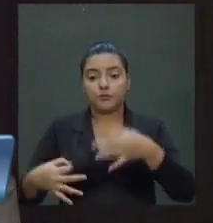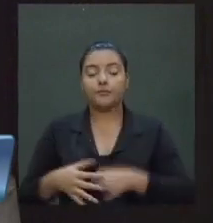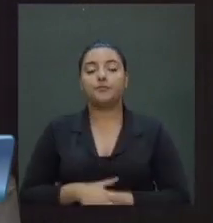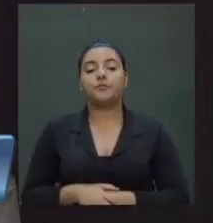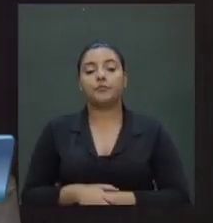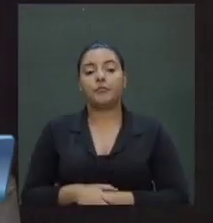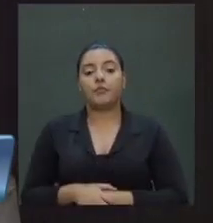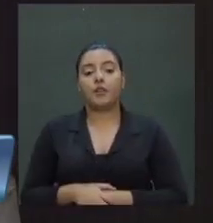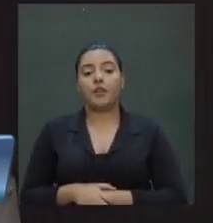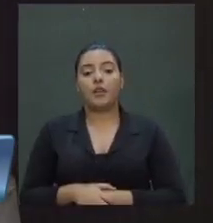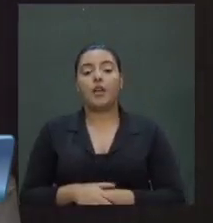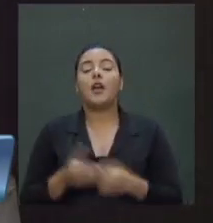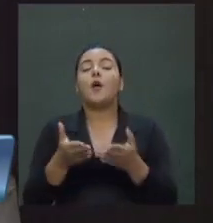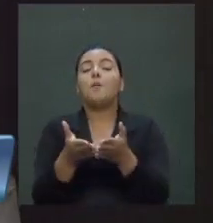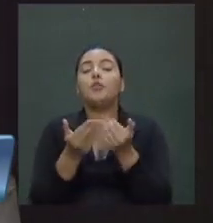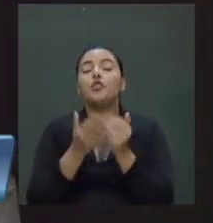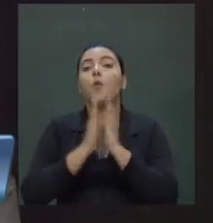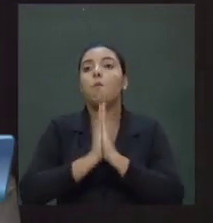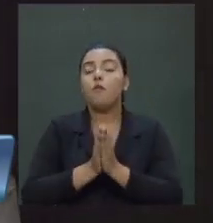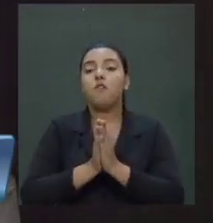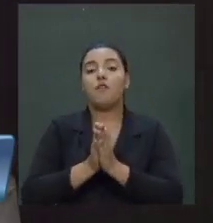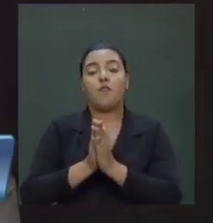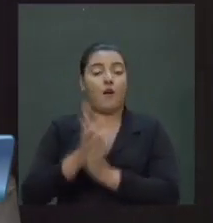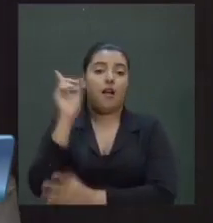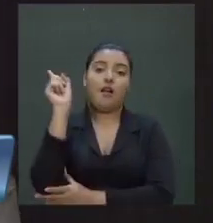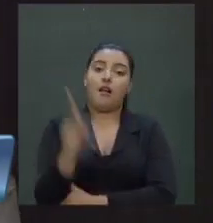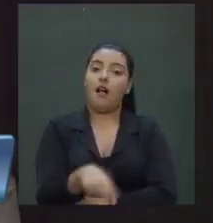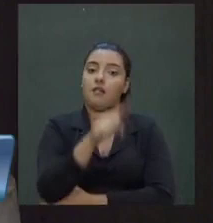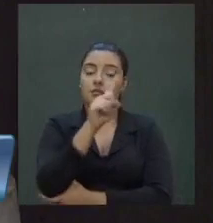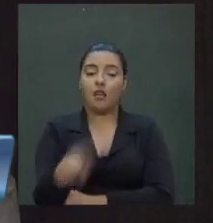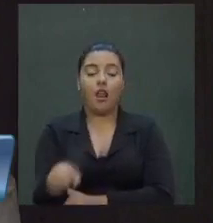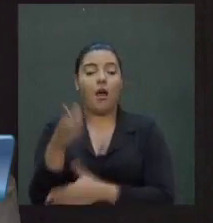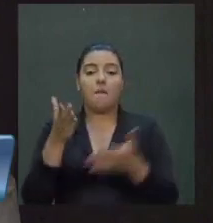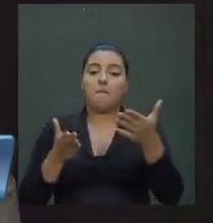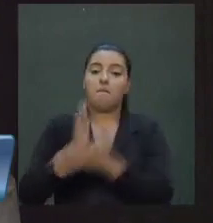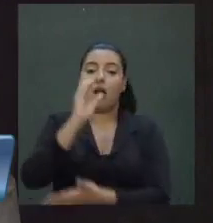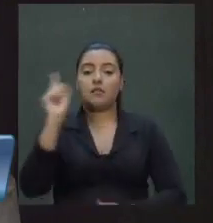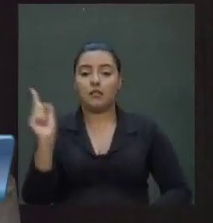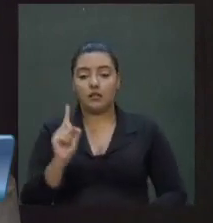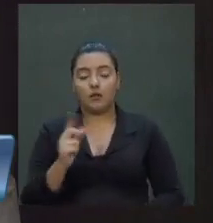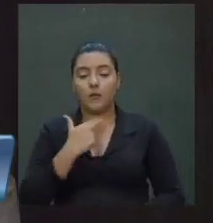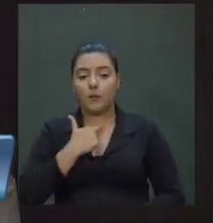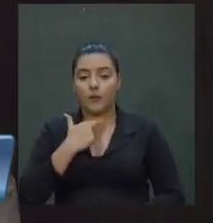pela rejeição destas emendas por direito e por justiça.